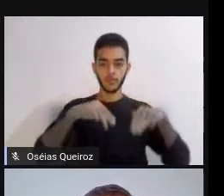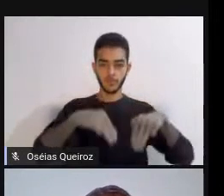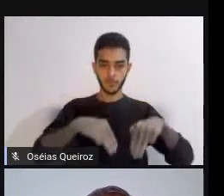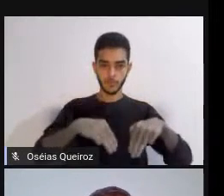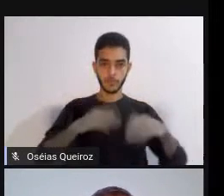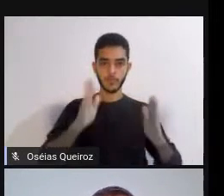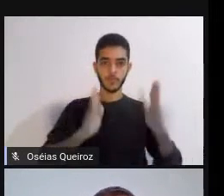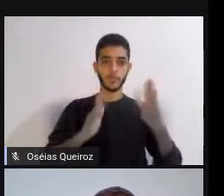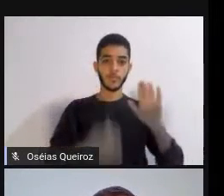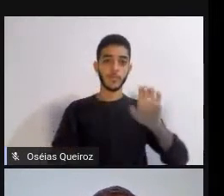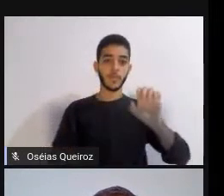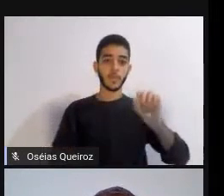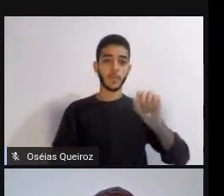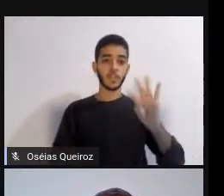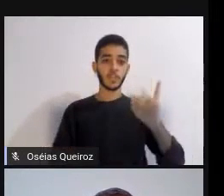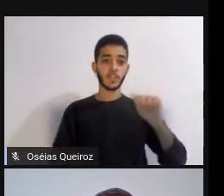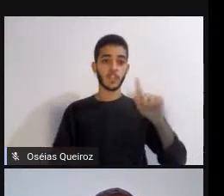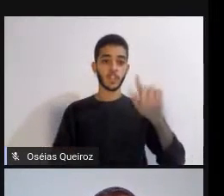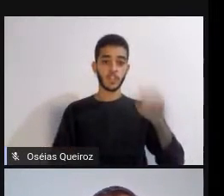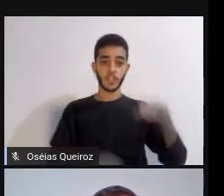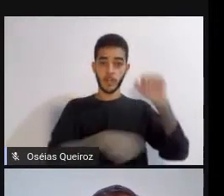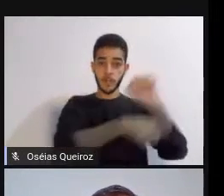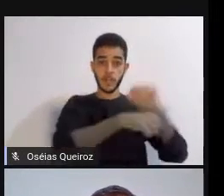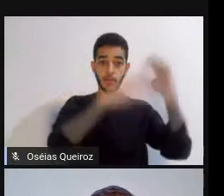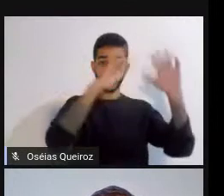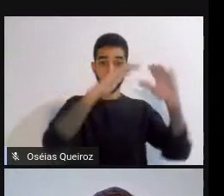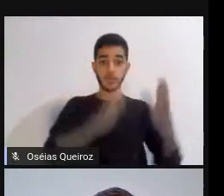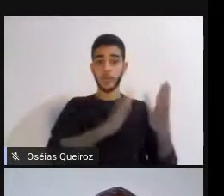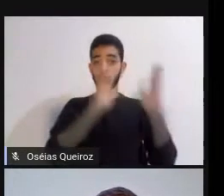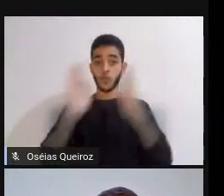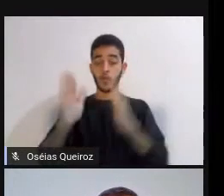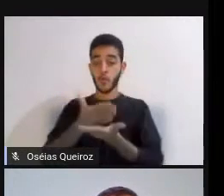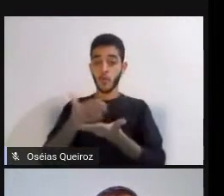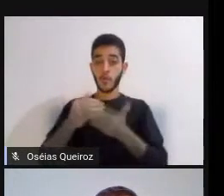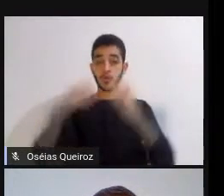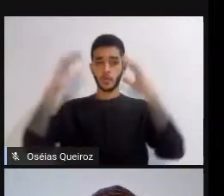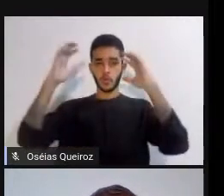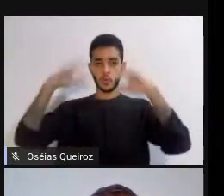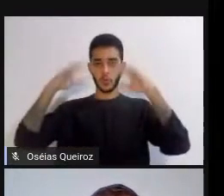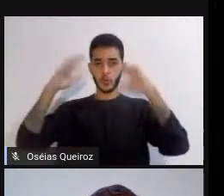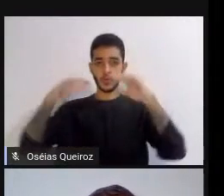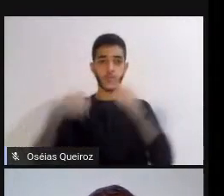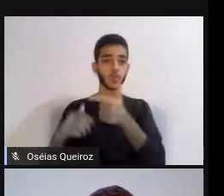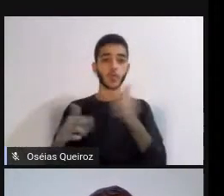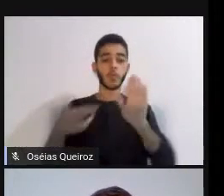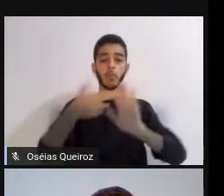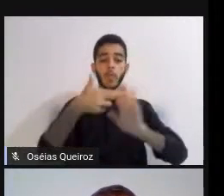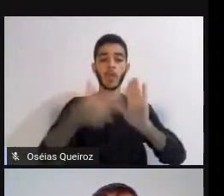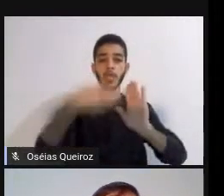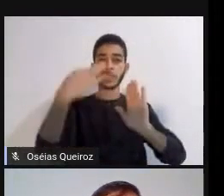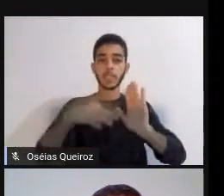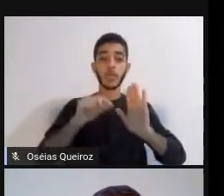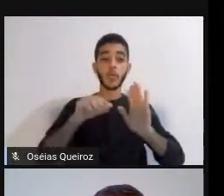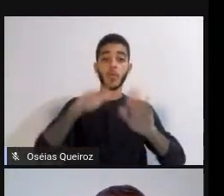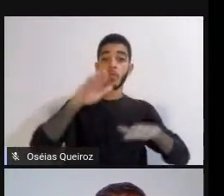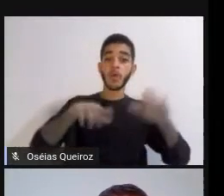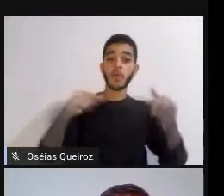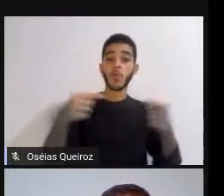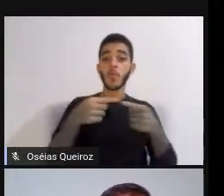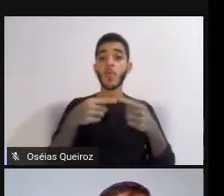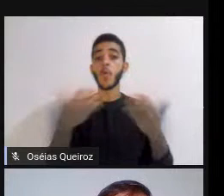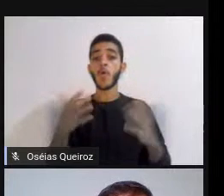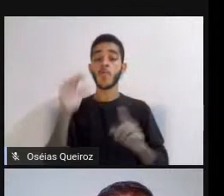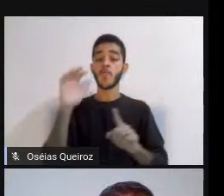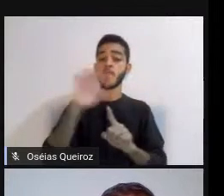período chuvoso, nós não conseguimos identificar um padrão relacionado à variação do regime pluviométrico na